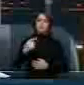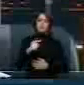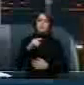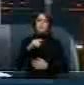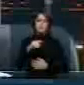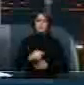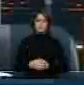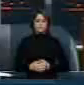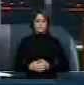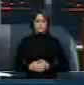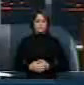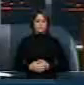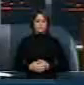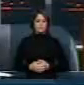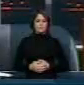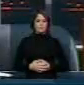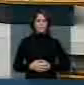Cruvinel.